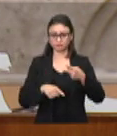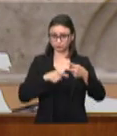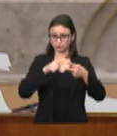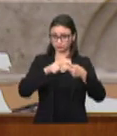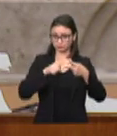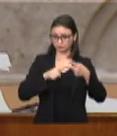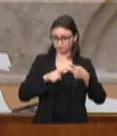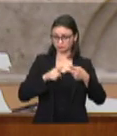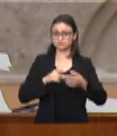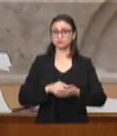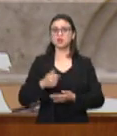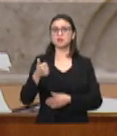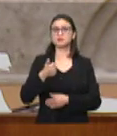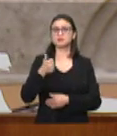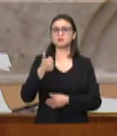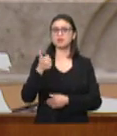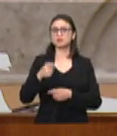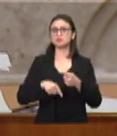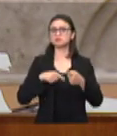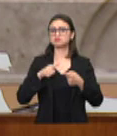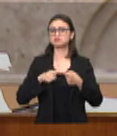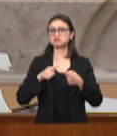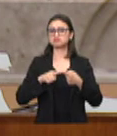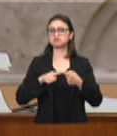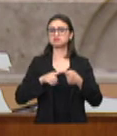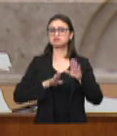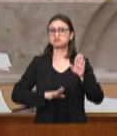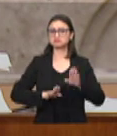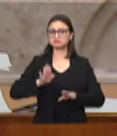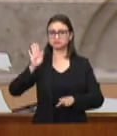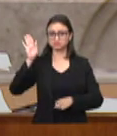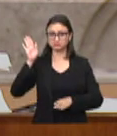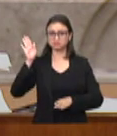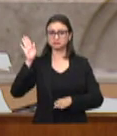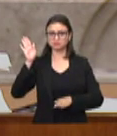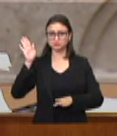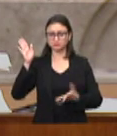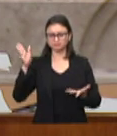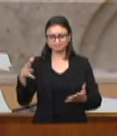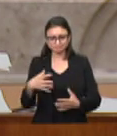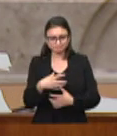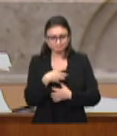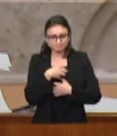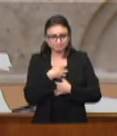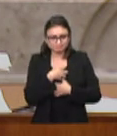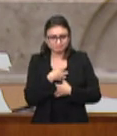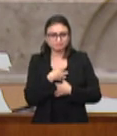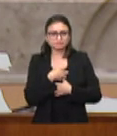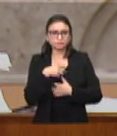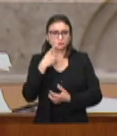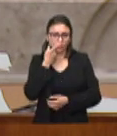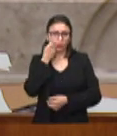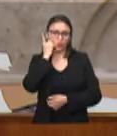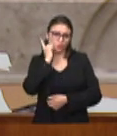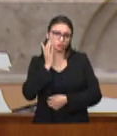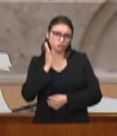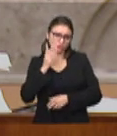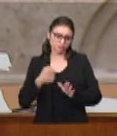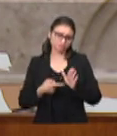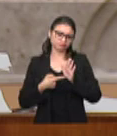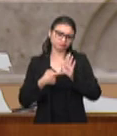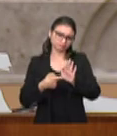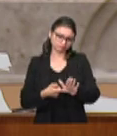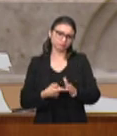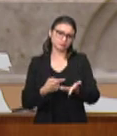registros. O primeiro é de manifestação de profundo pesar, como ontem já externei na